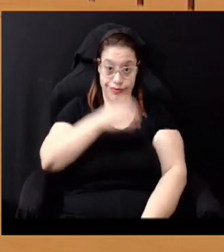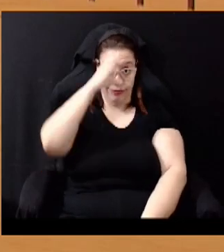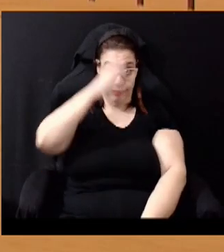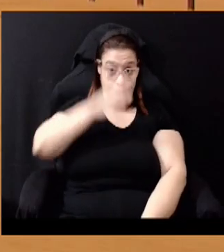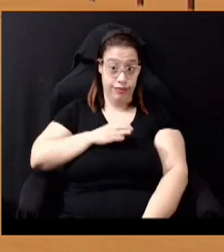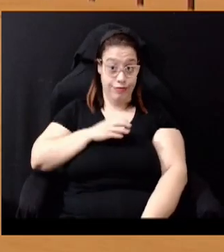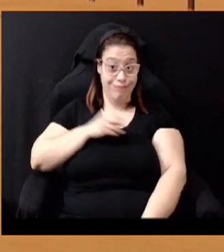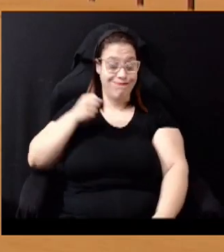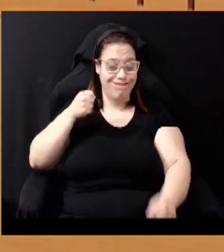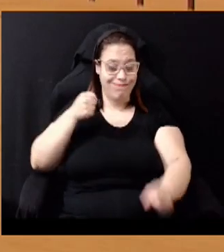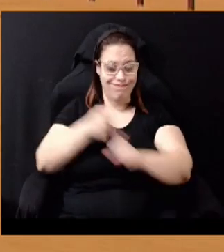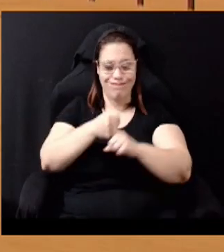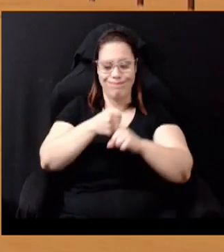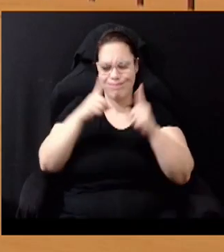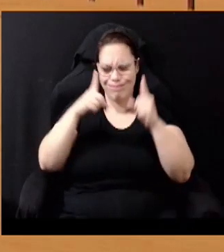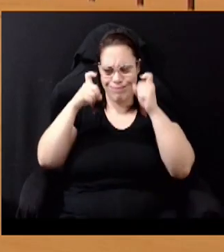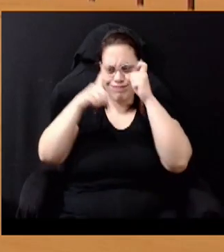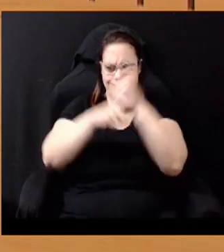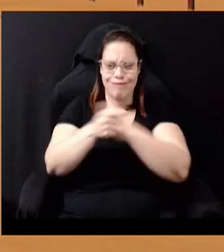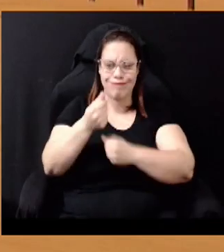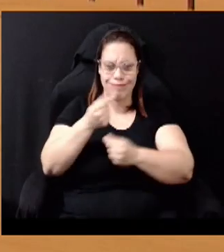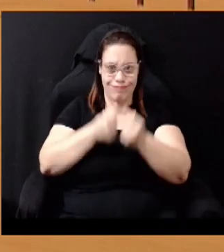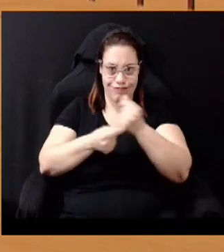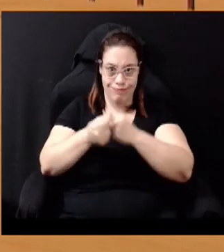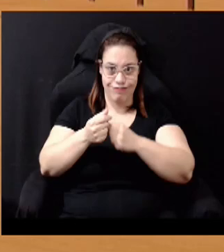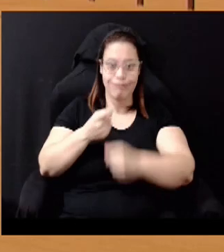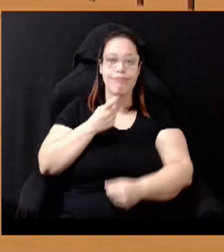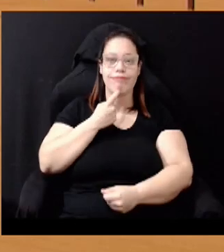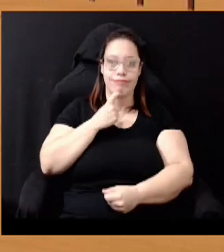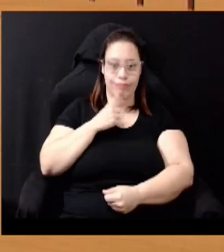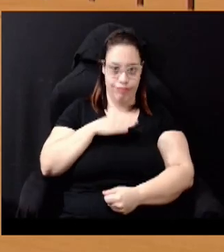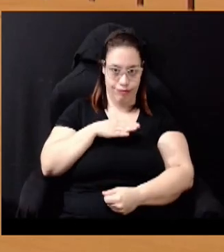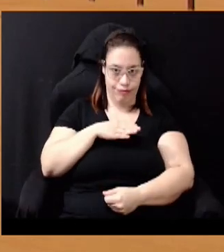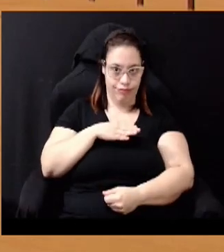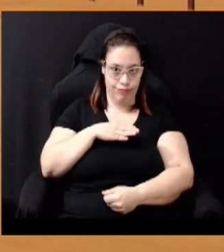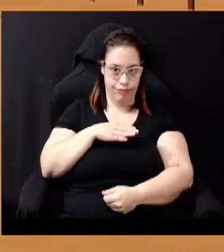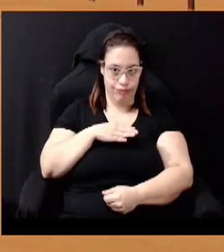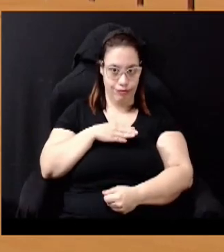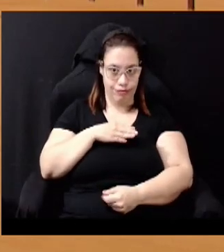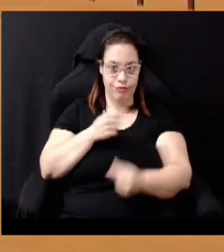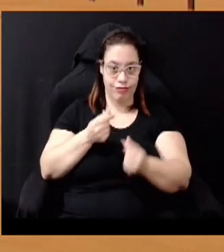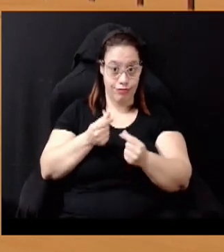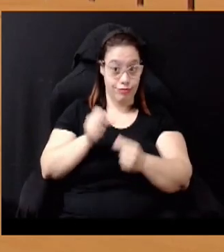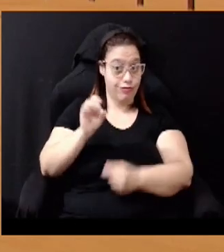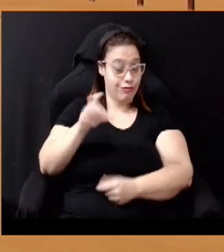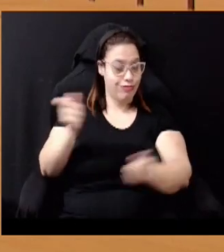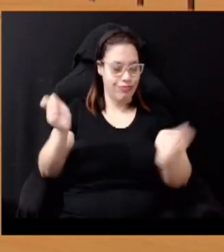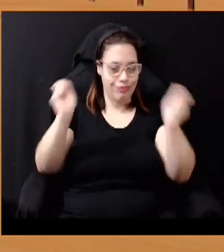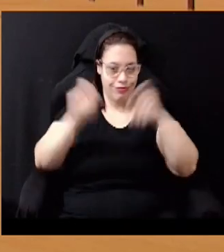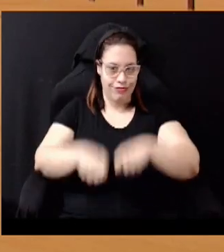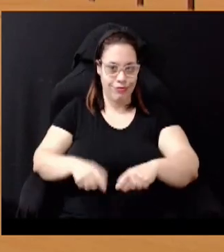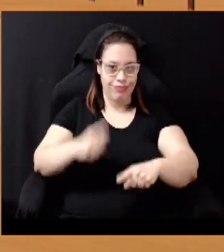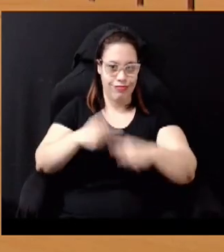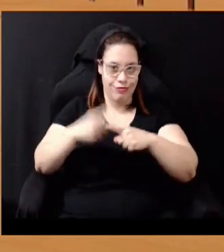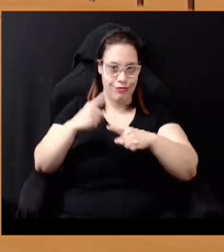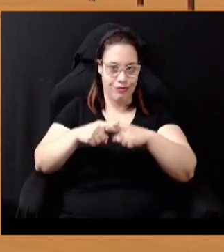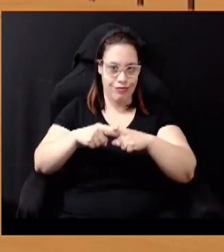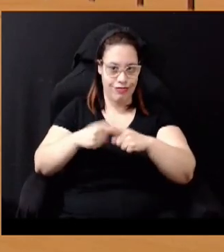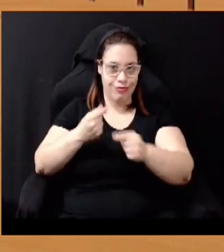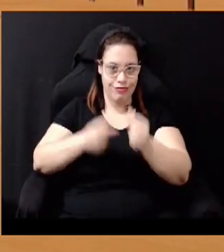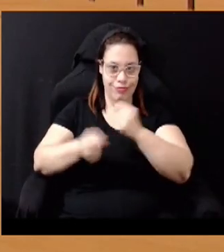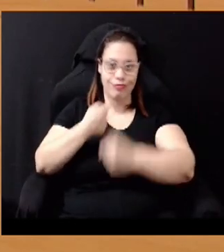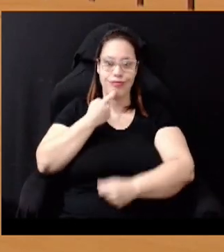enfrentam dificuldades financeiras no município. Mas esse benefício só foi possível porque o Renda